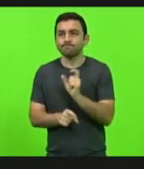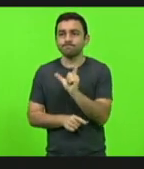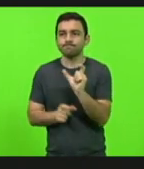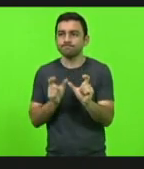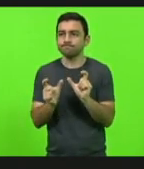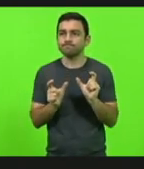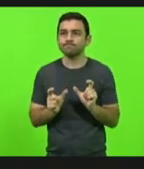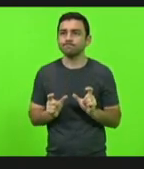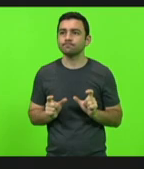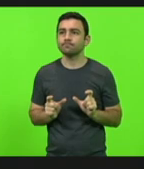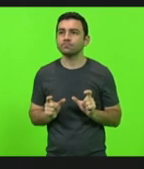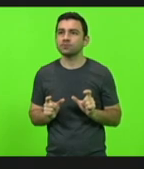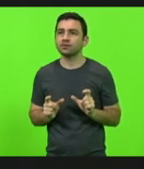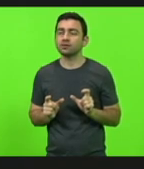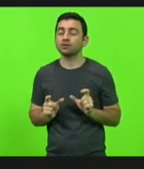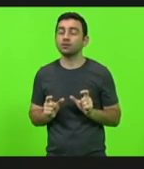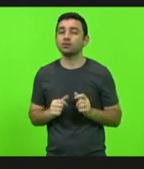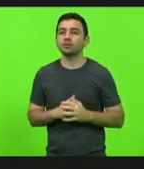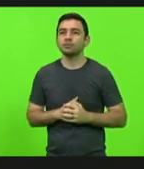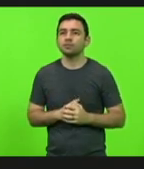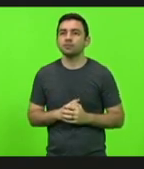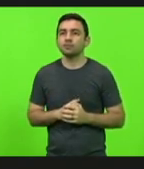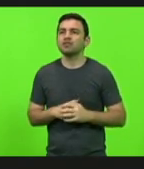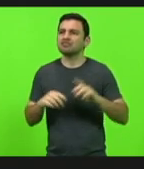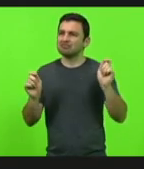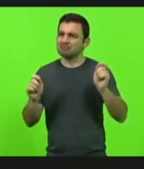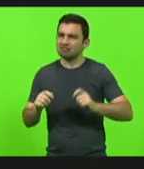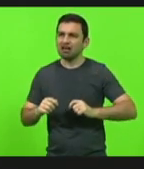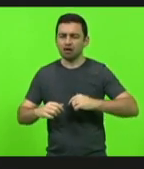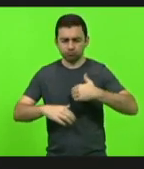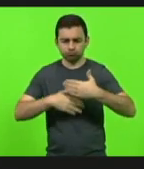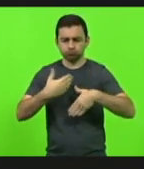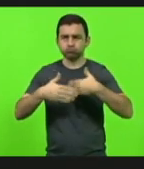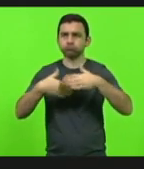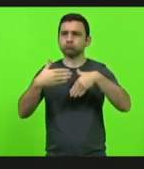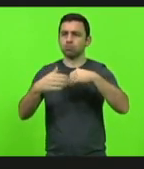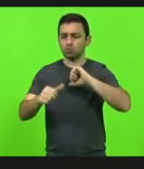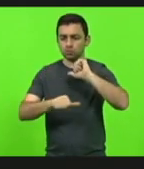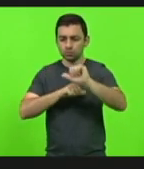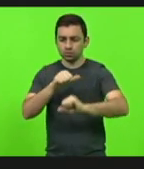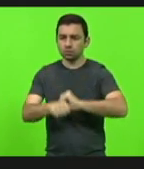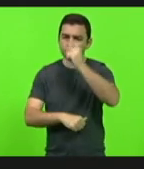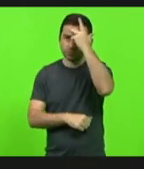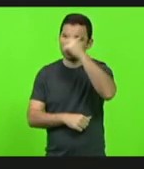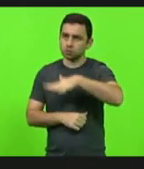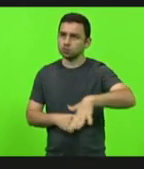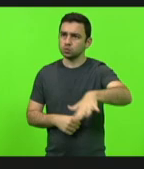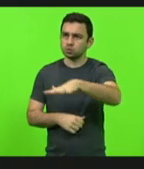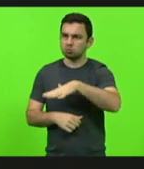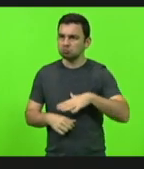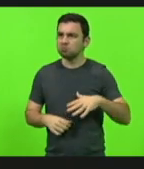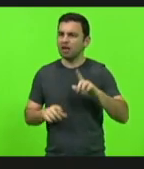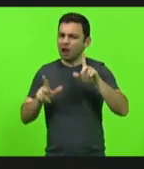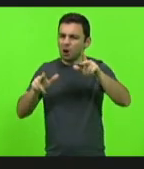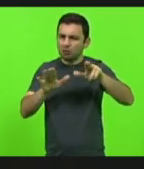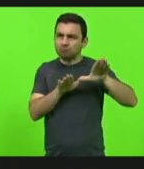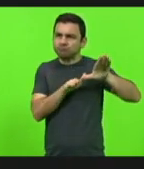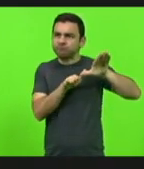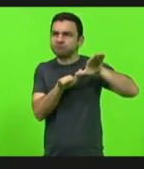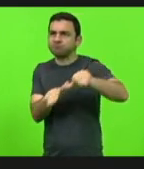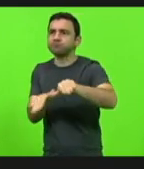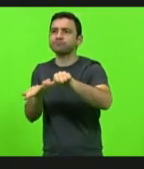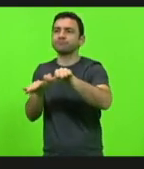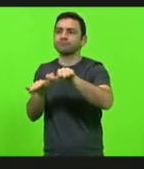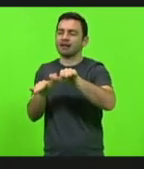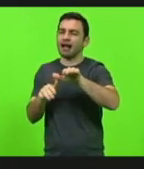conseguimos despertar ontem o e transformar as pessoas em águia que elas são de Fato né